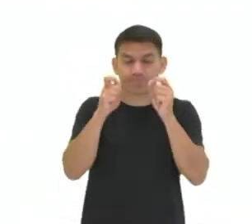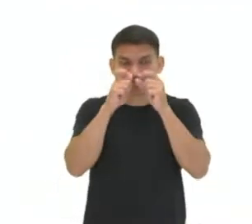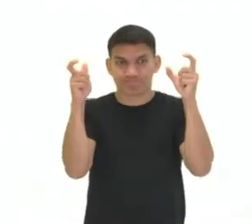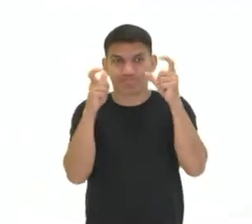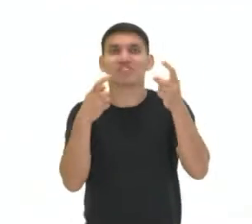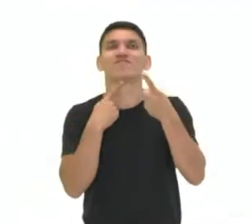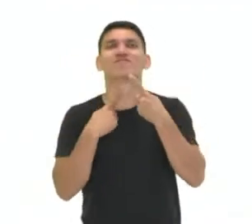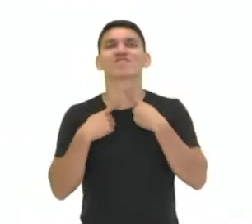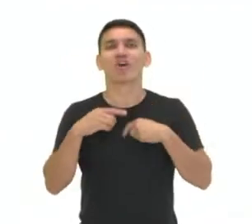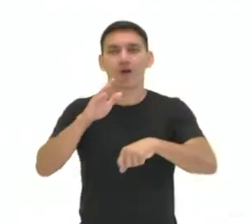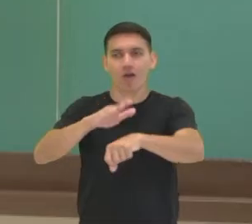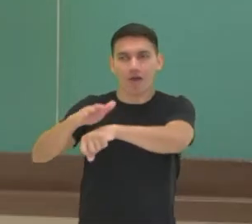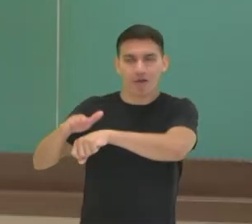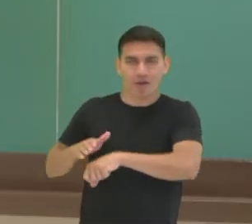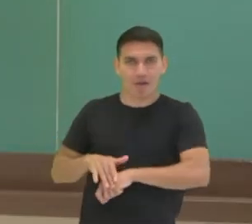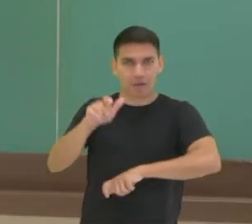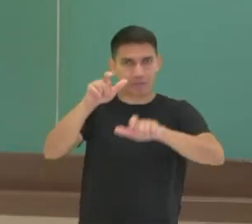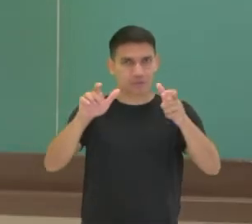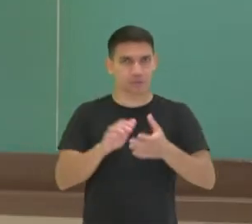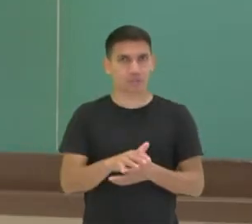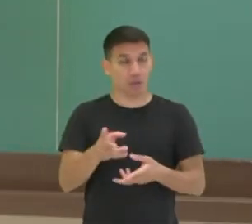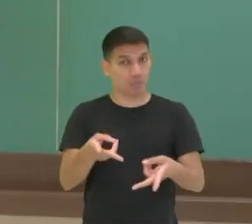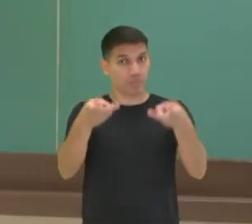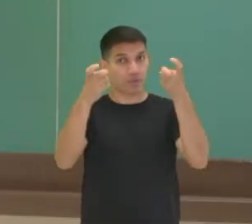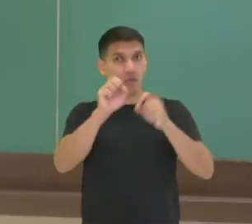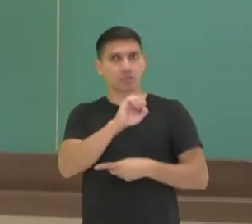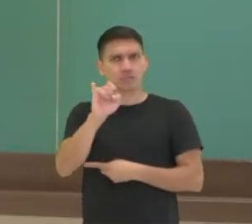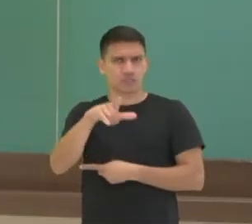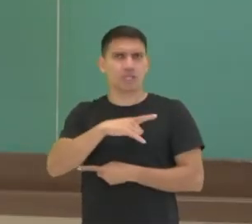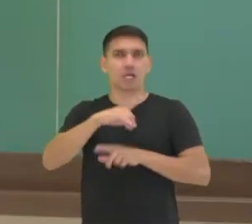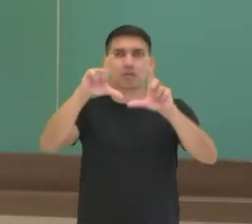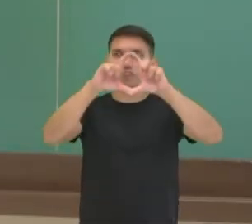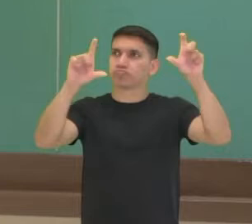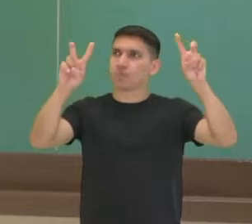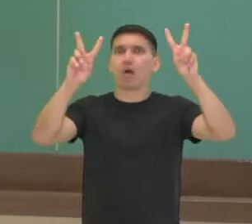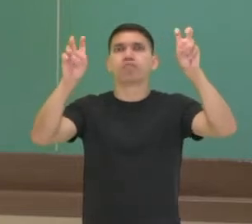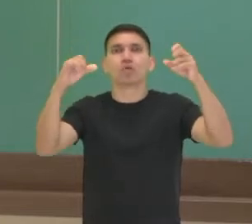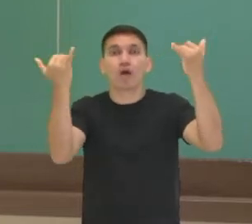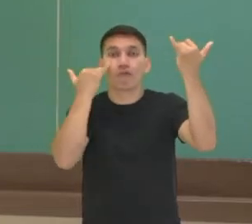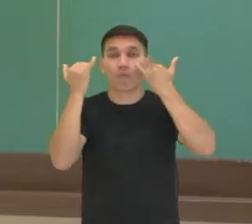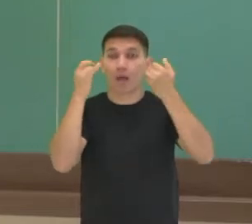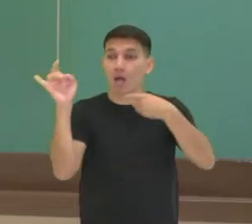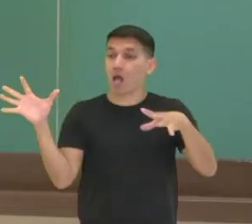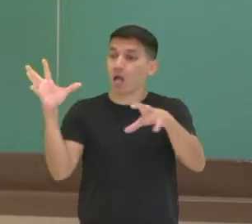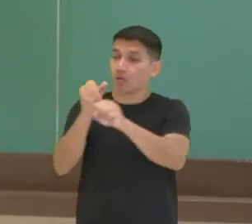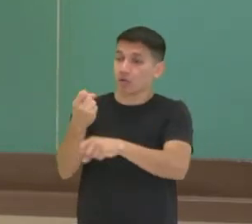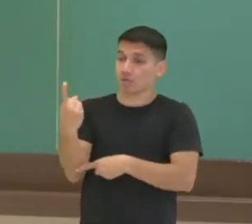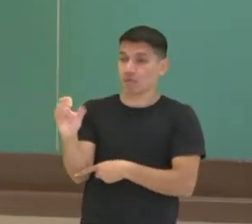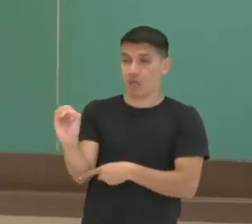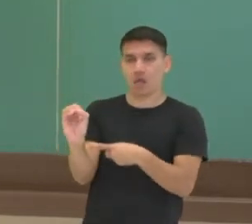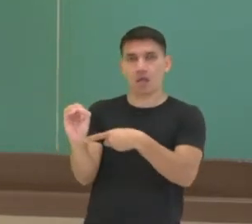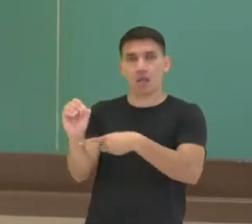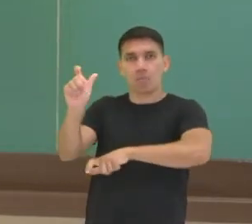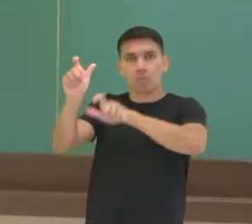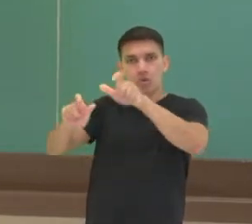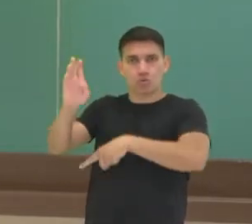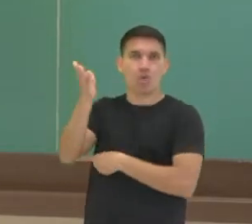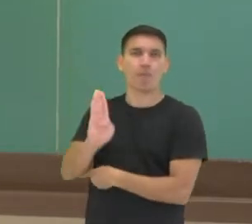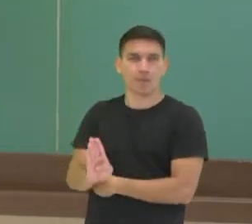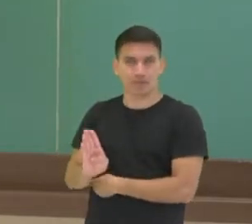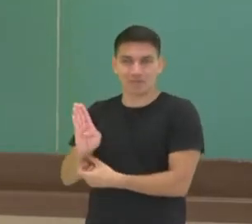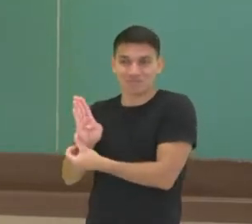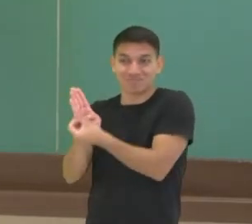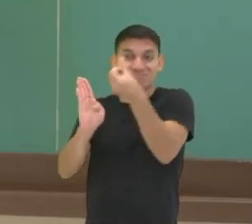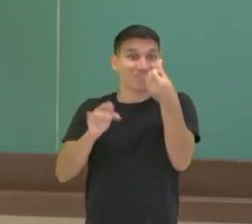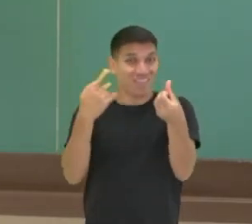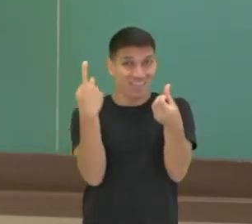Percebam, se nós temos na manchete ali a informação que de cada 10 brasileiros, 6 usaram crédito por